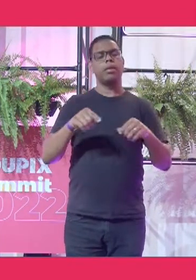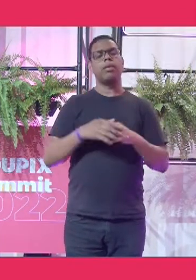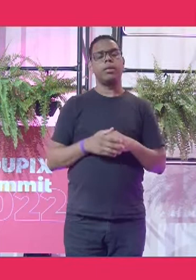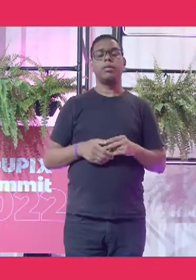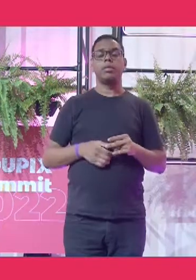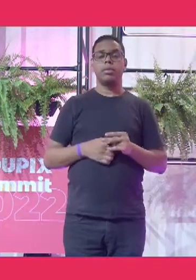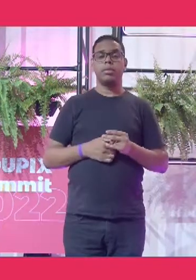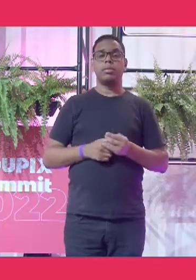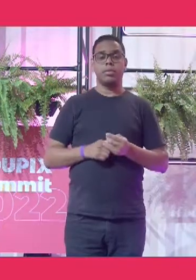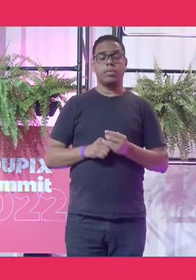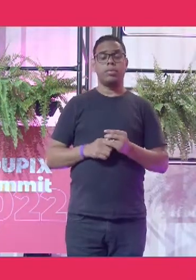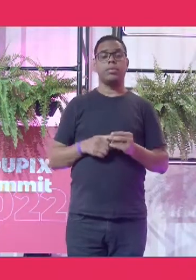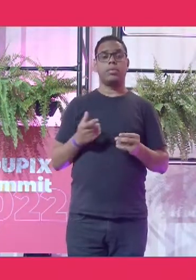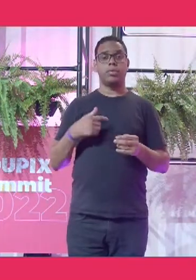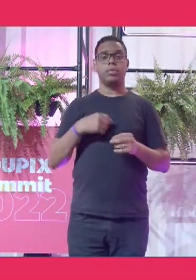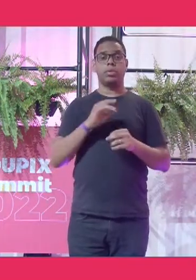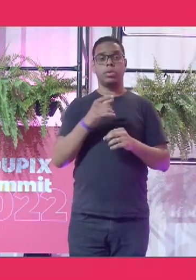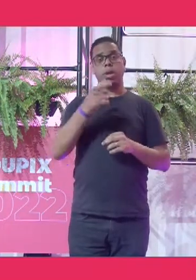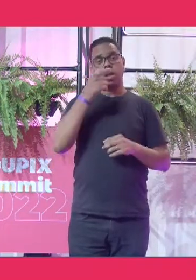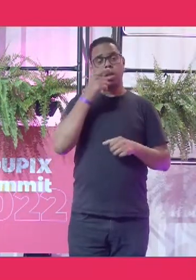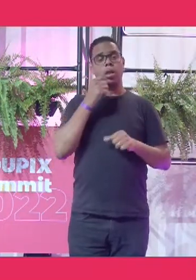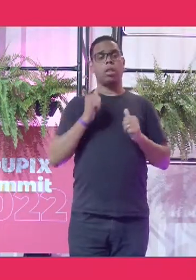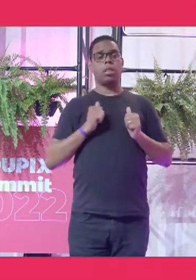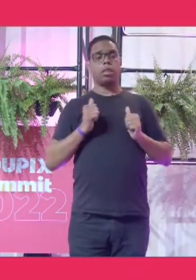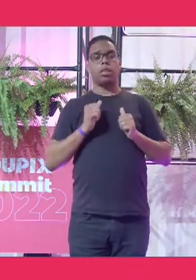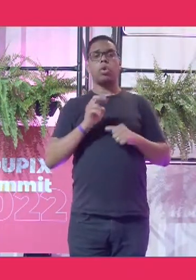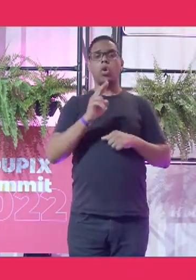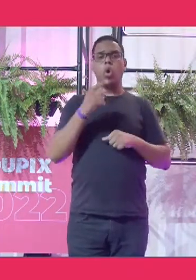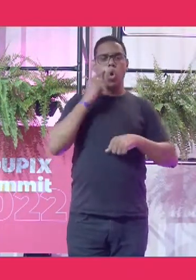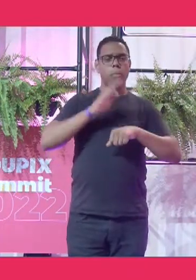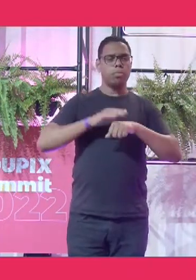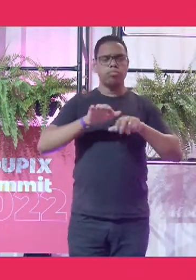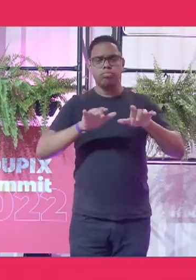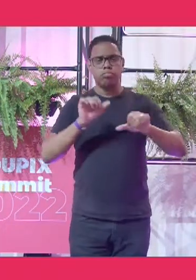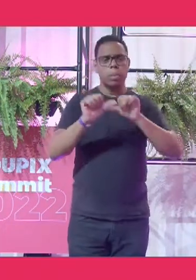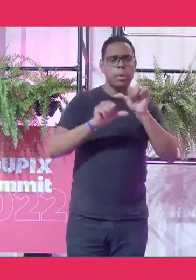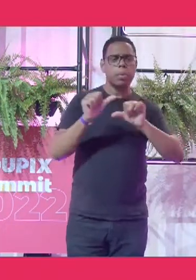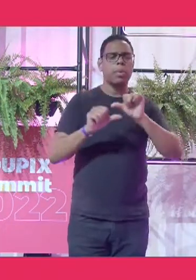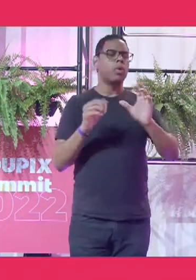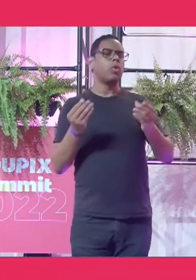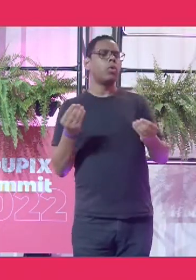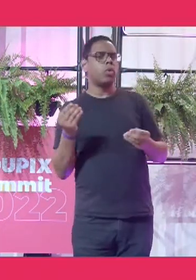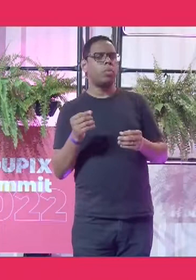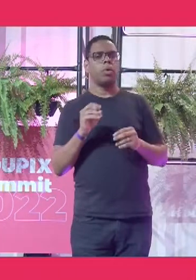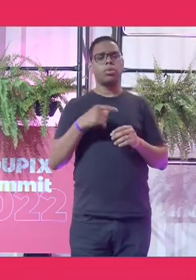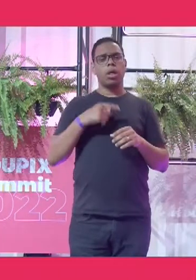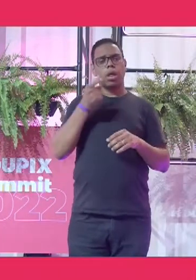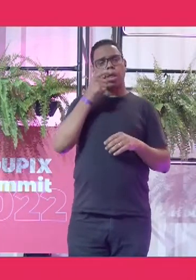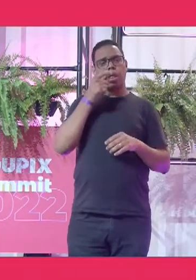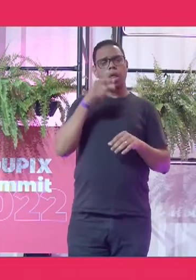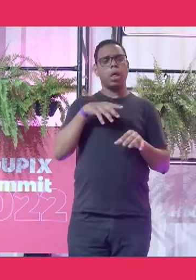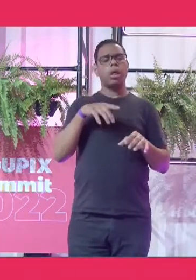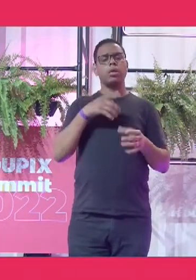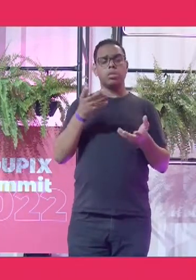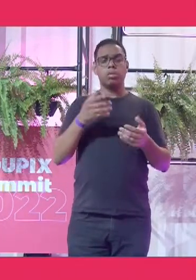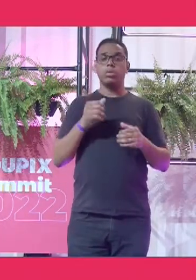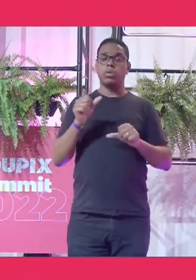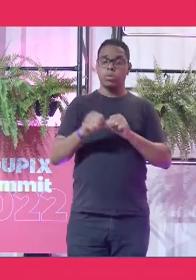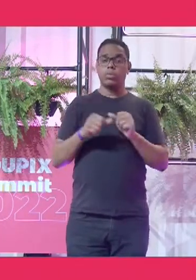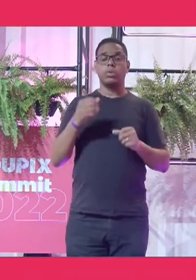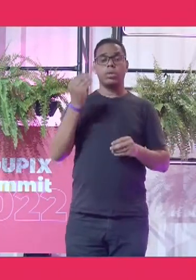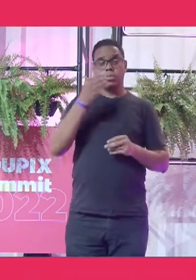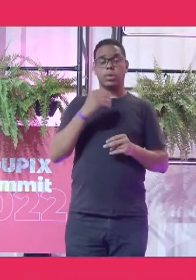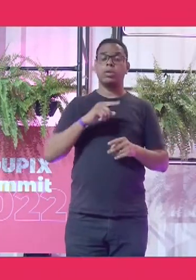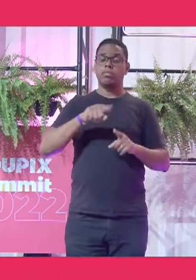você está só sendo usado pela internet ou você está usando, né? Como que você pode transformar essa experiência? E aí, só